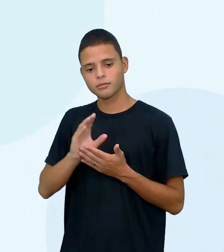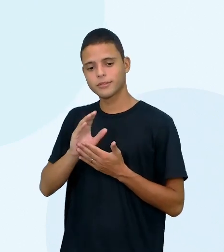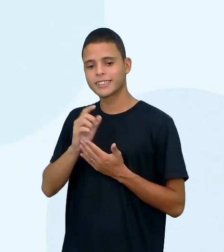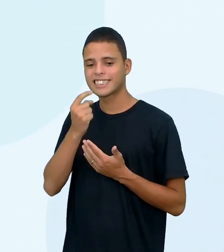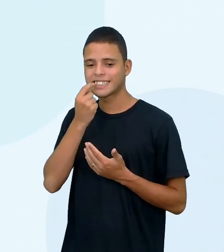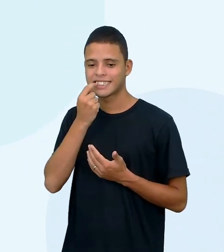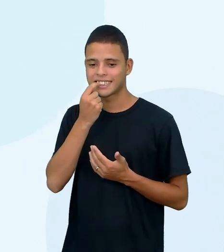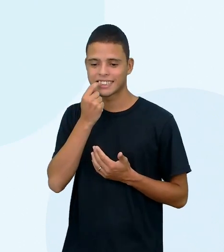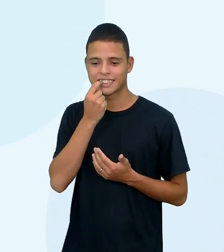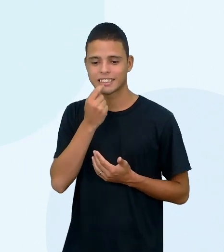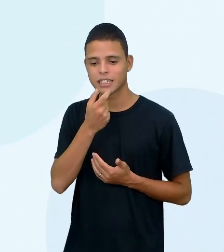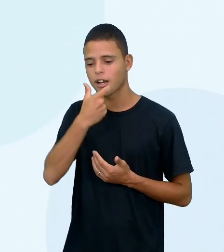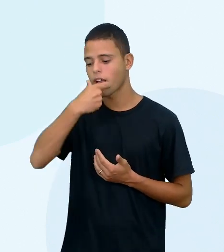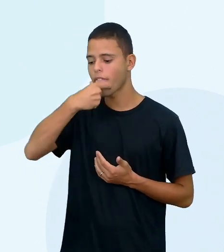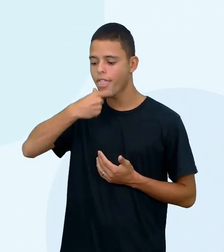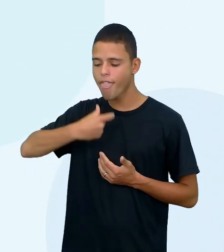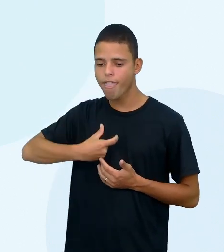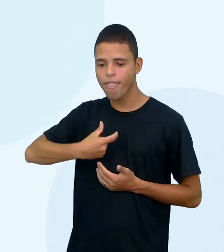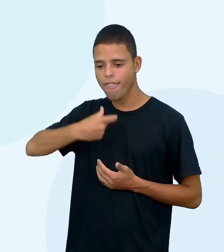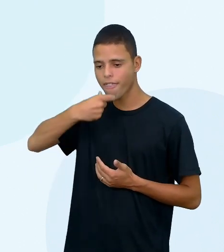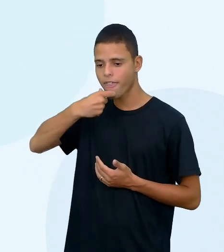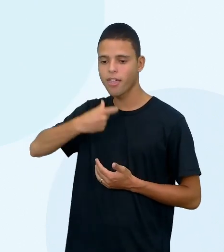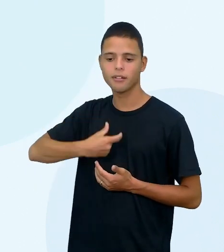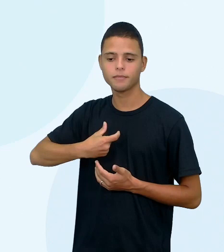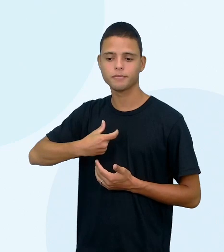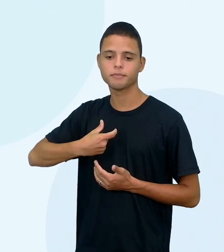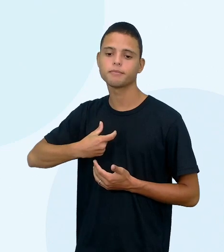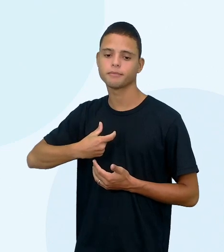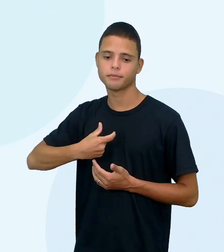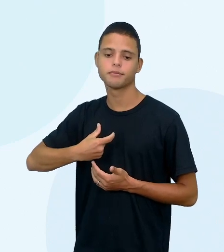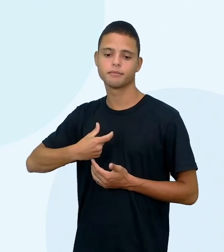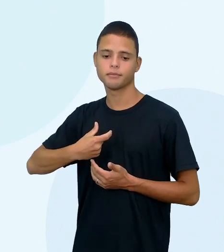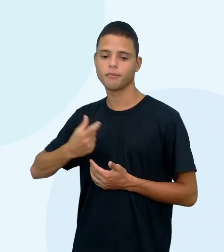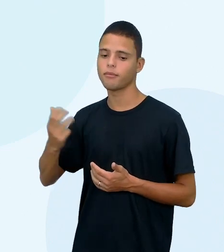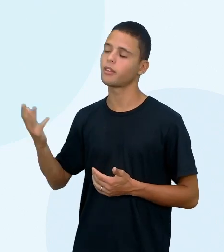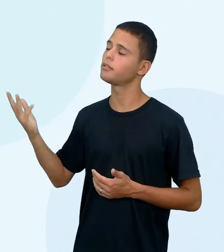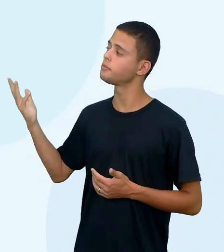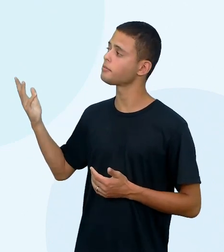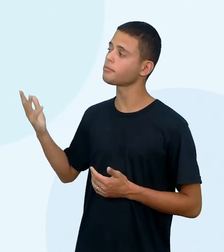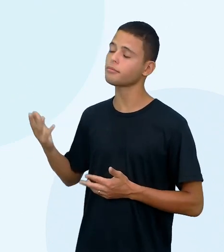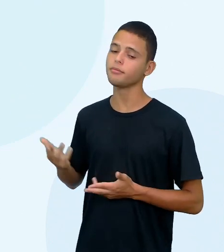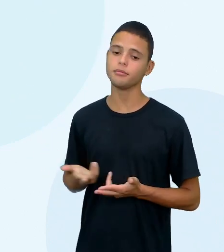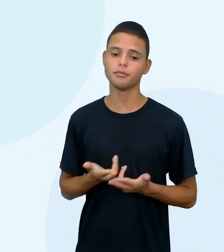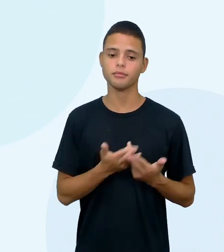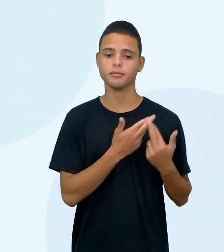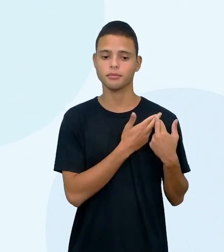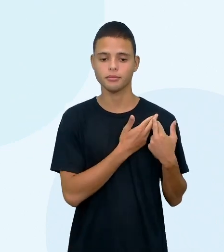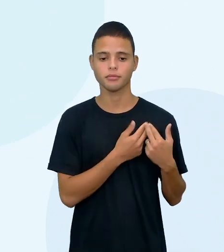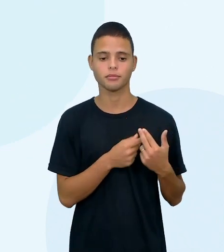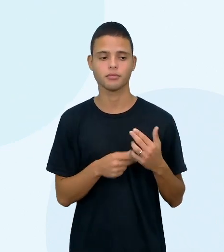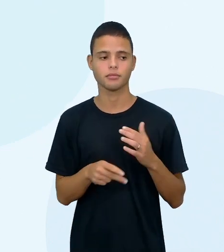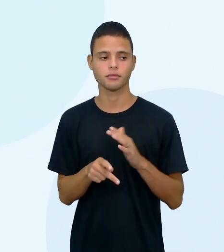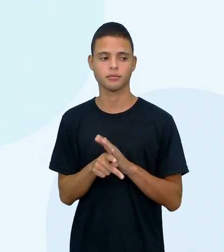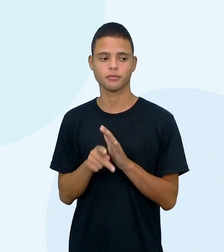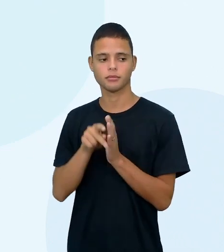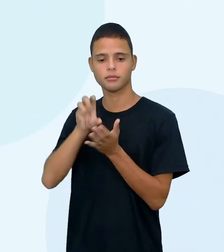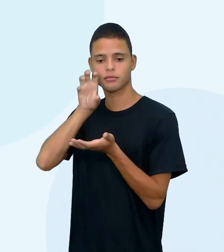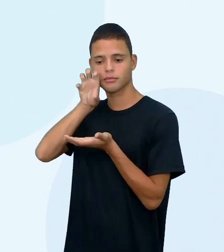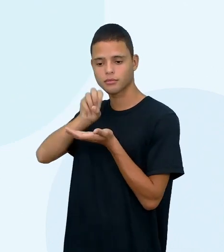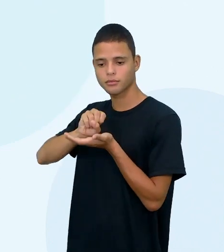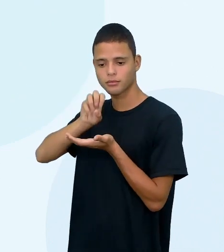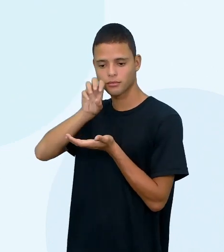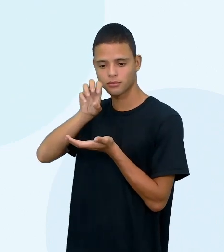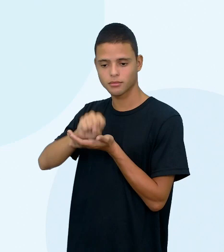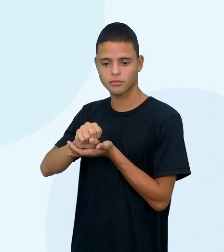com a língua. Os dentes, então, eles são responsáveis aí pela trituração, pela